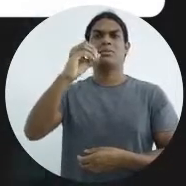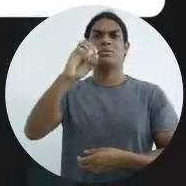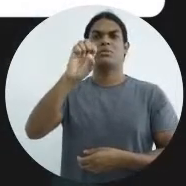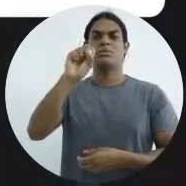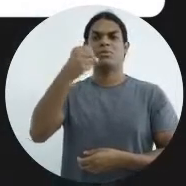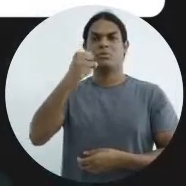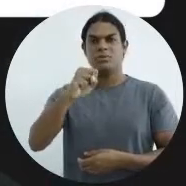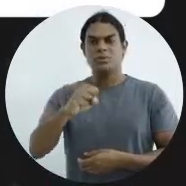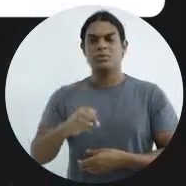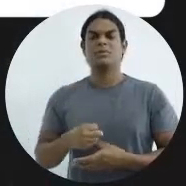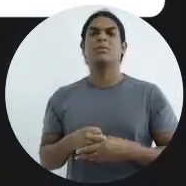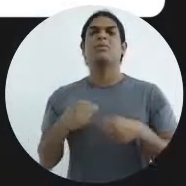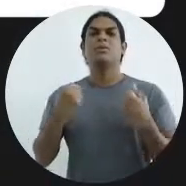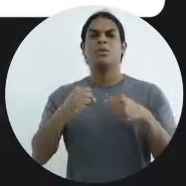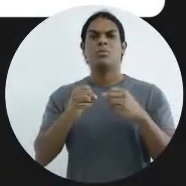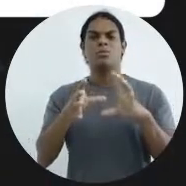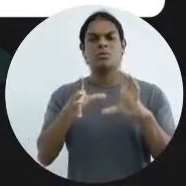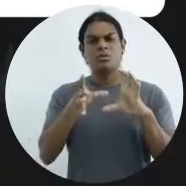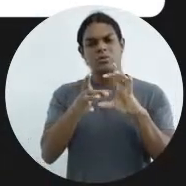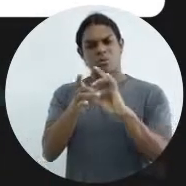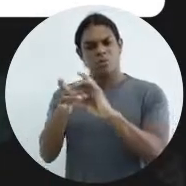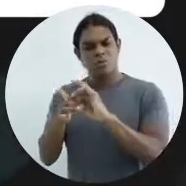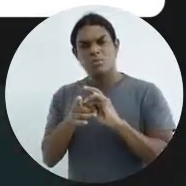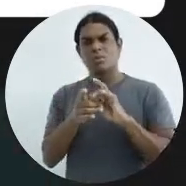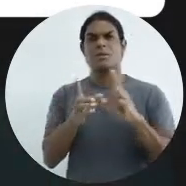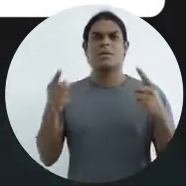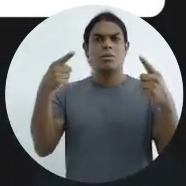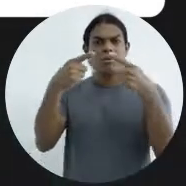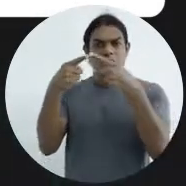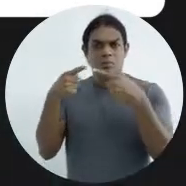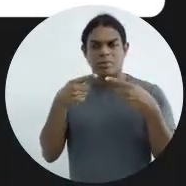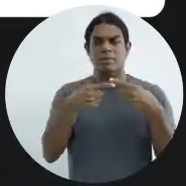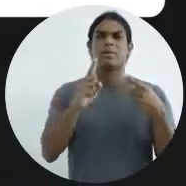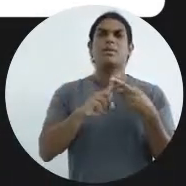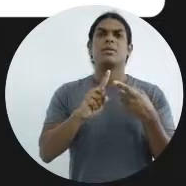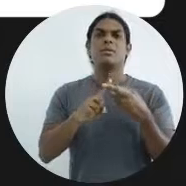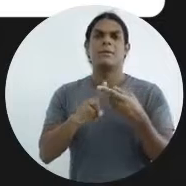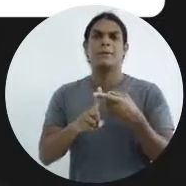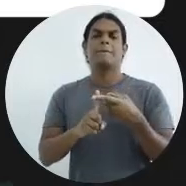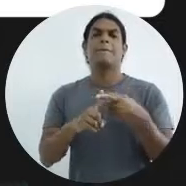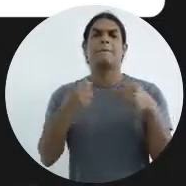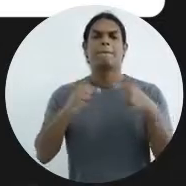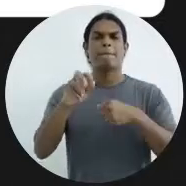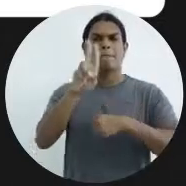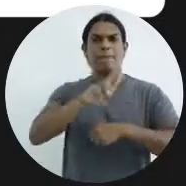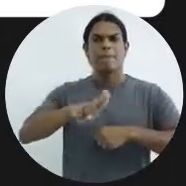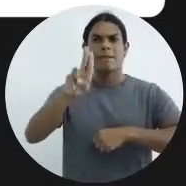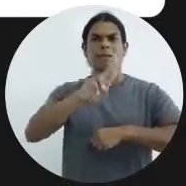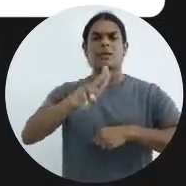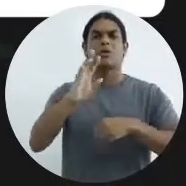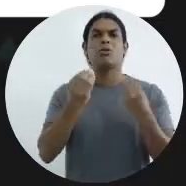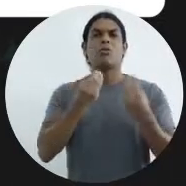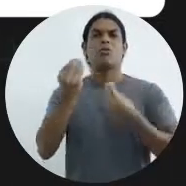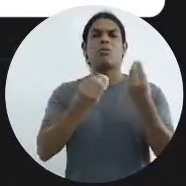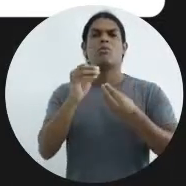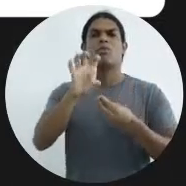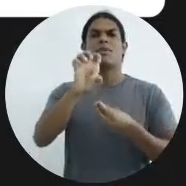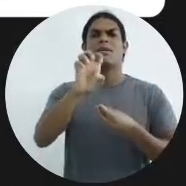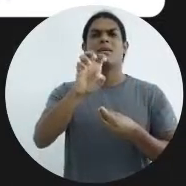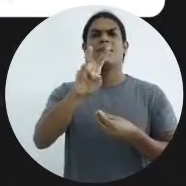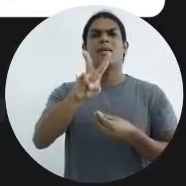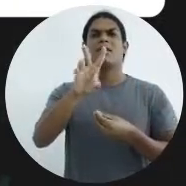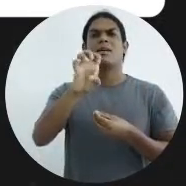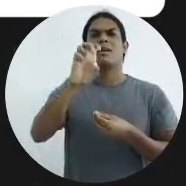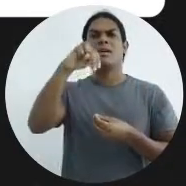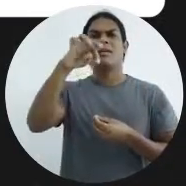pode combiná-las, que a gente vai ver na próxima competência. A gente pode manipular eventos, a gente vai descobrir o que são esses